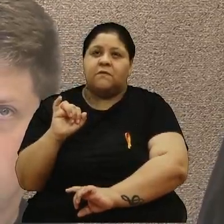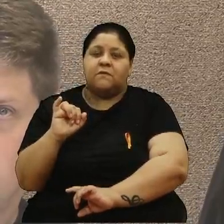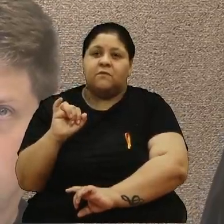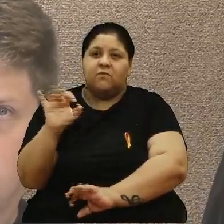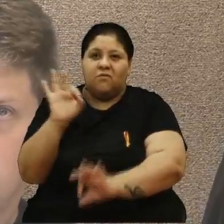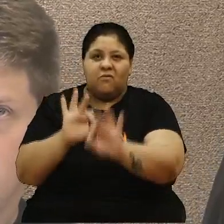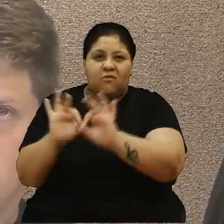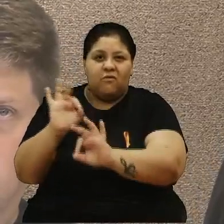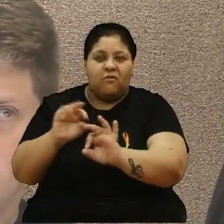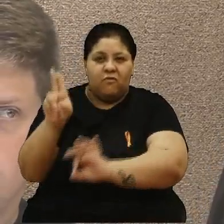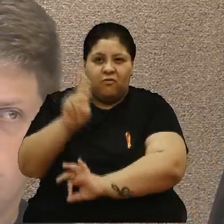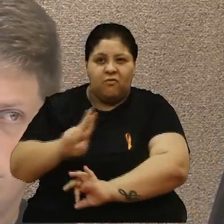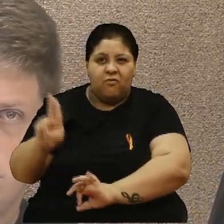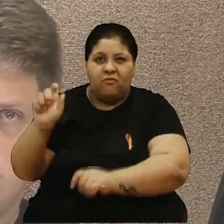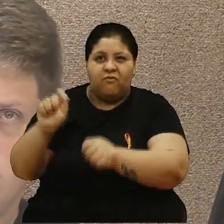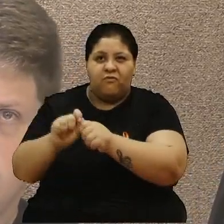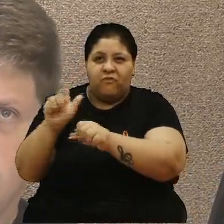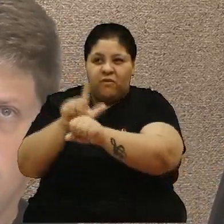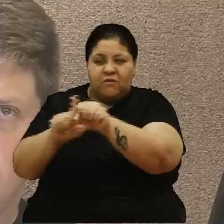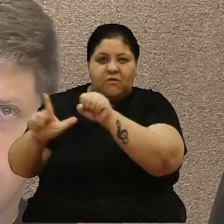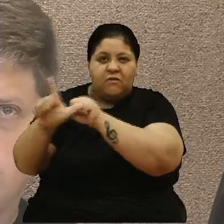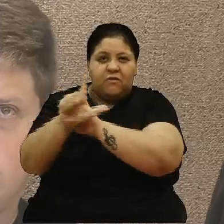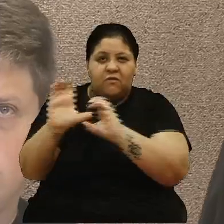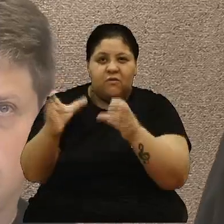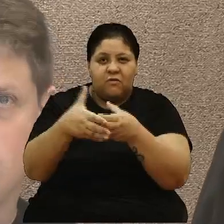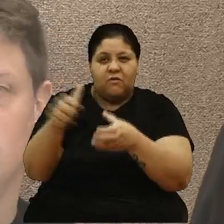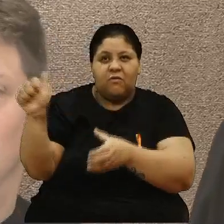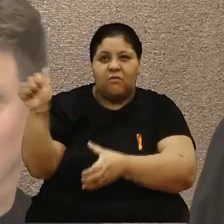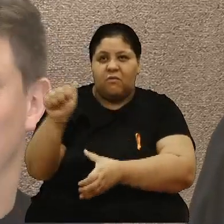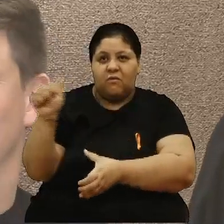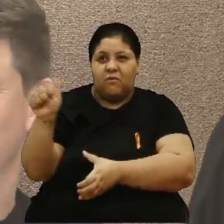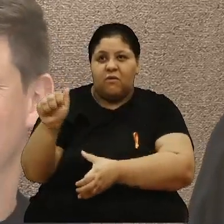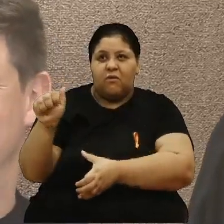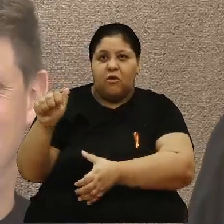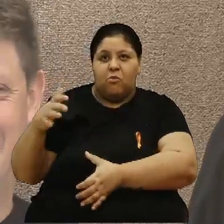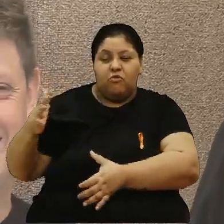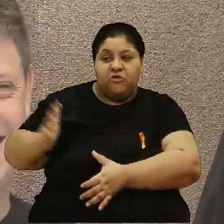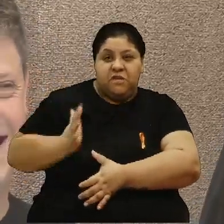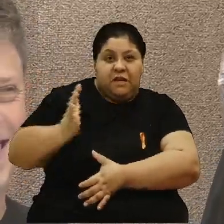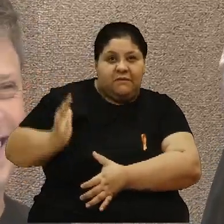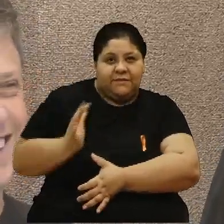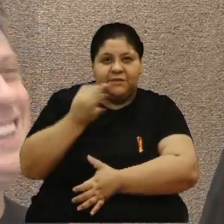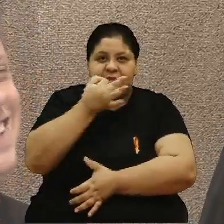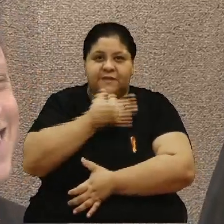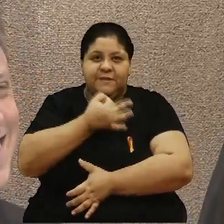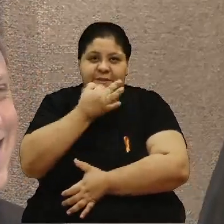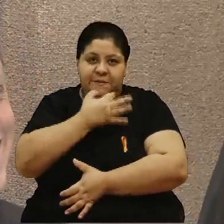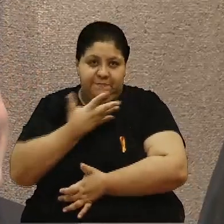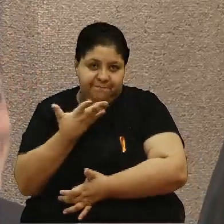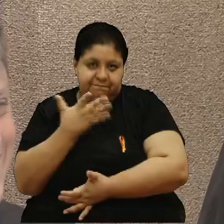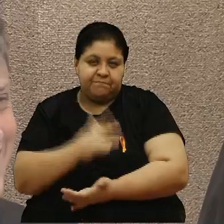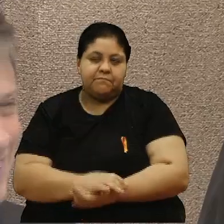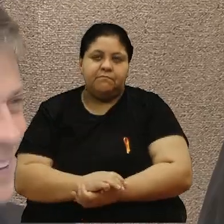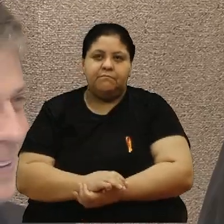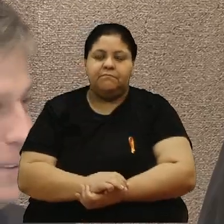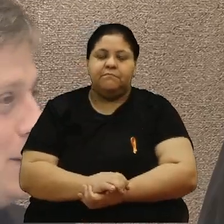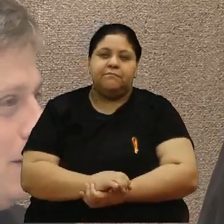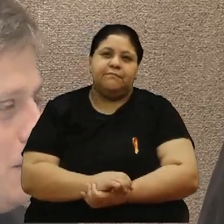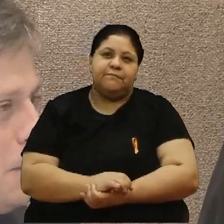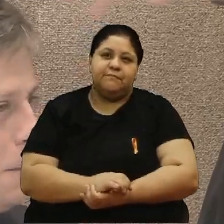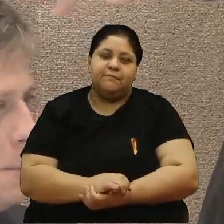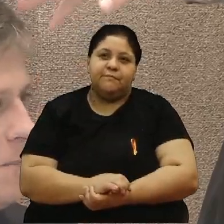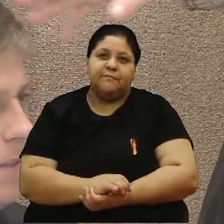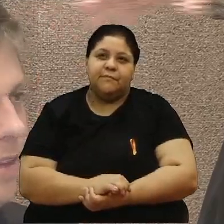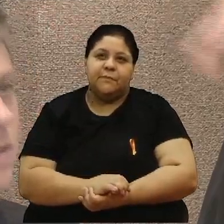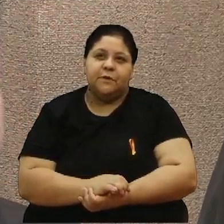loteado, ali fizeram um loteamento classe A ali para a burguesada de Caxias, né? E botaram os